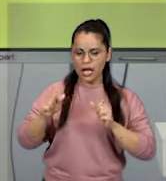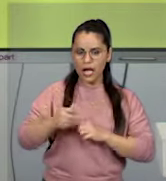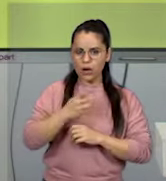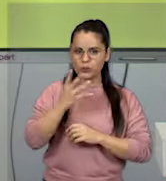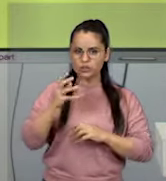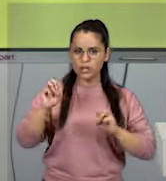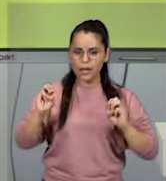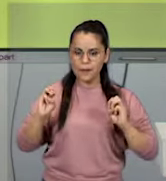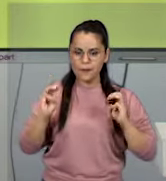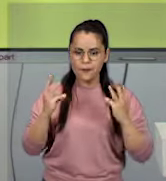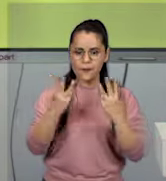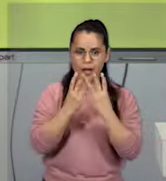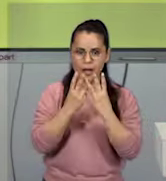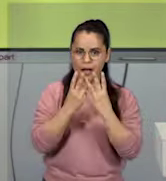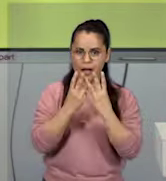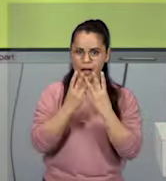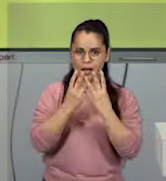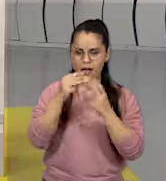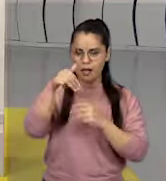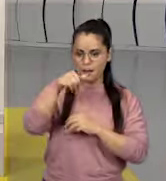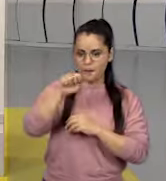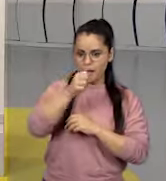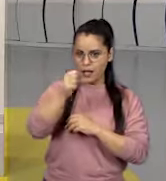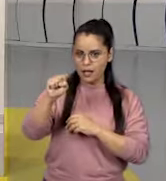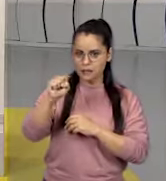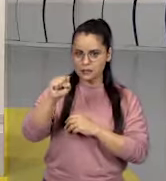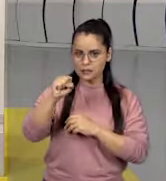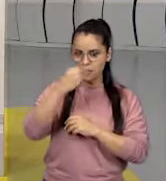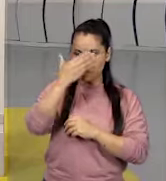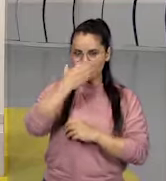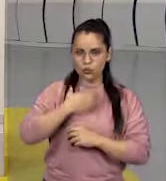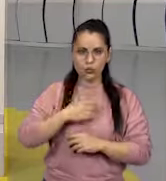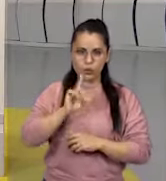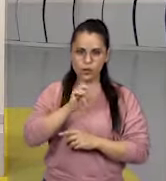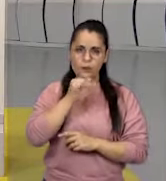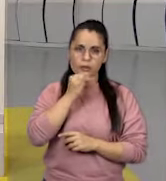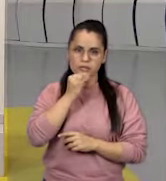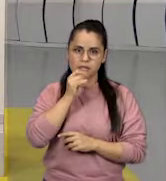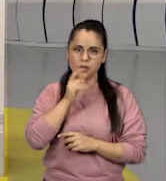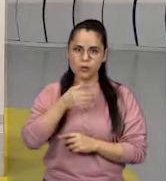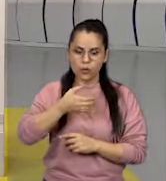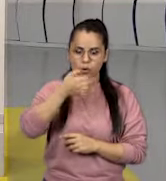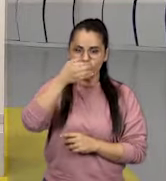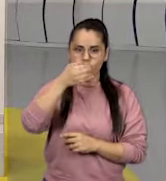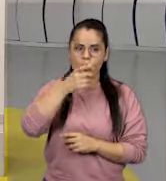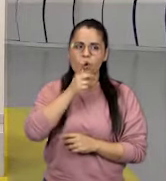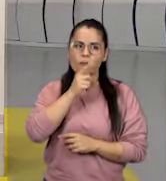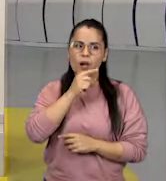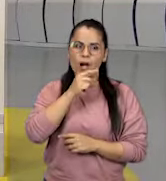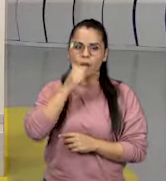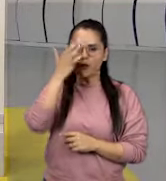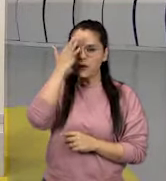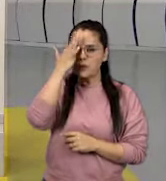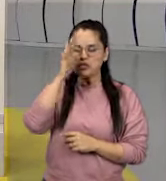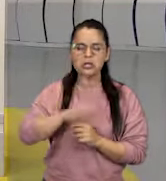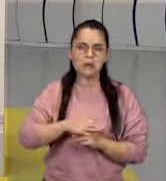massa de um corpo Então nós pegamos esse copo de água aqui por exemplo imaginemos que ele tá na temperatura aí de